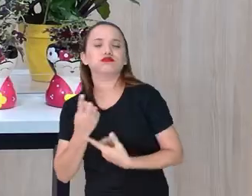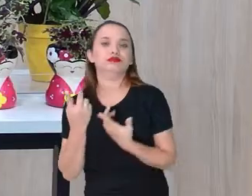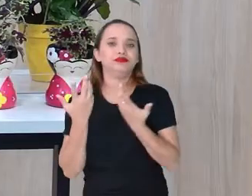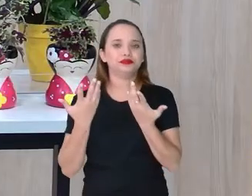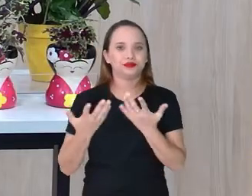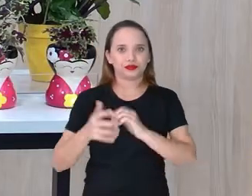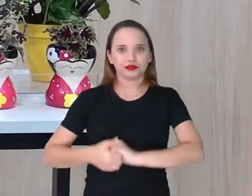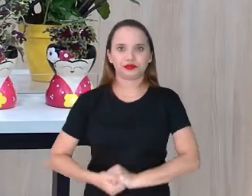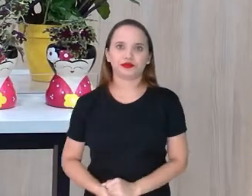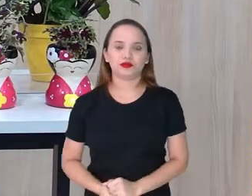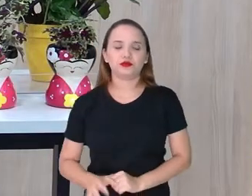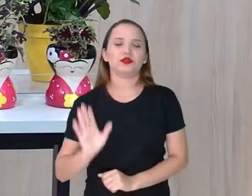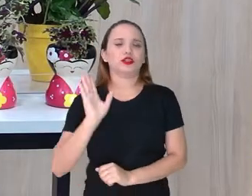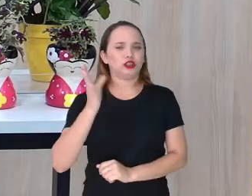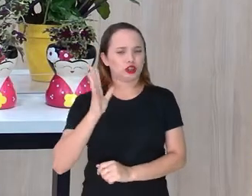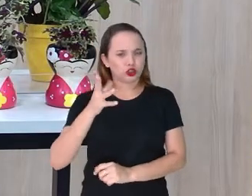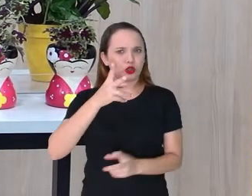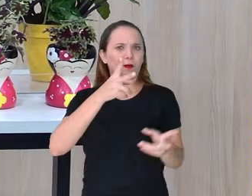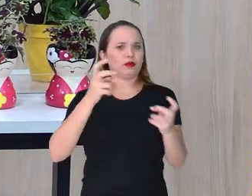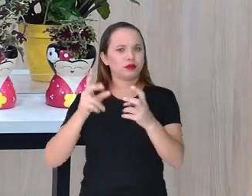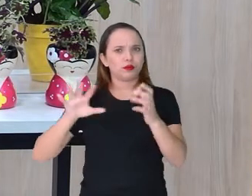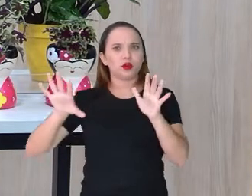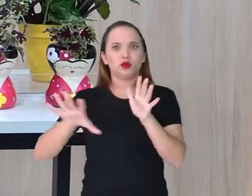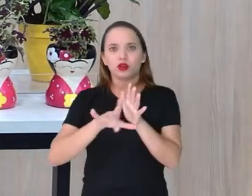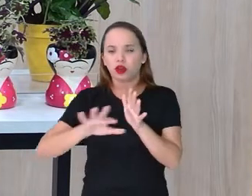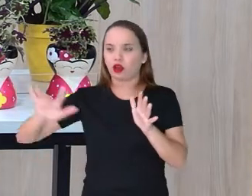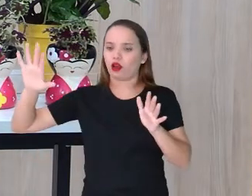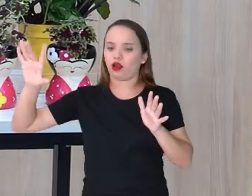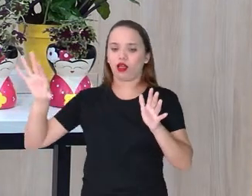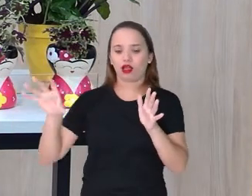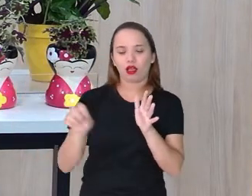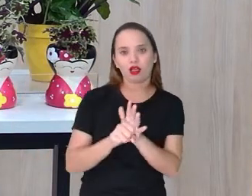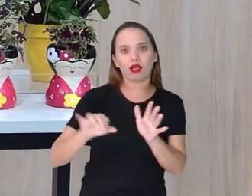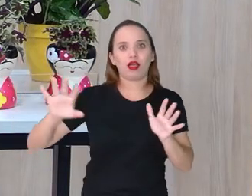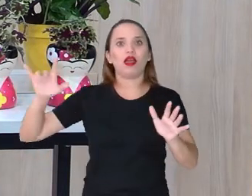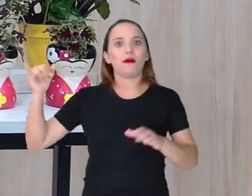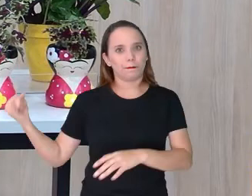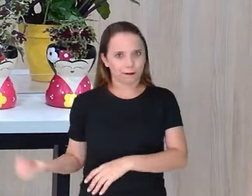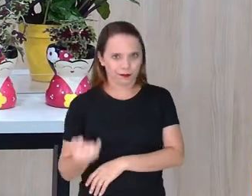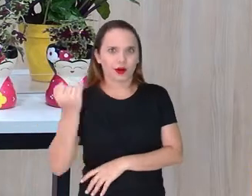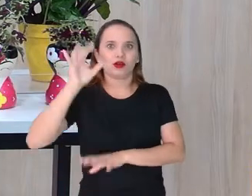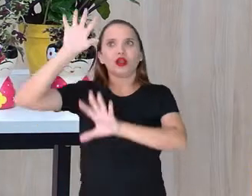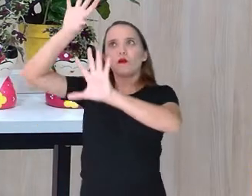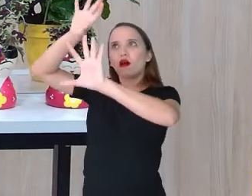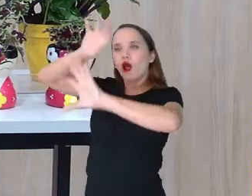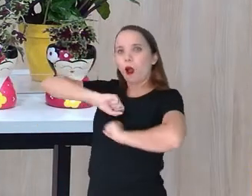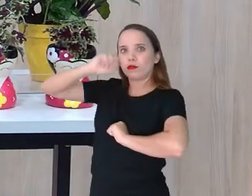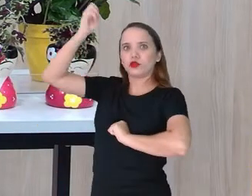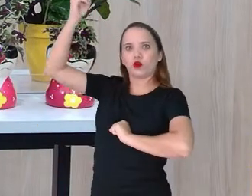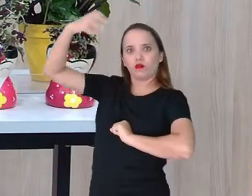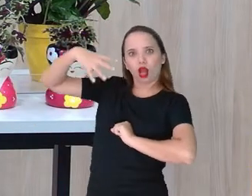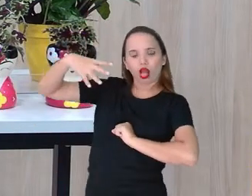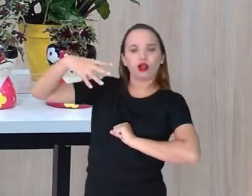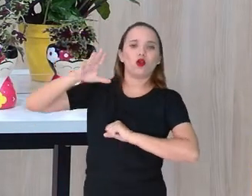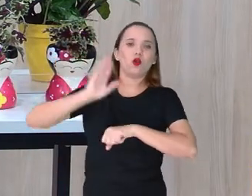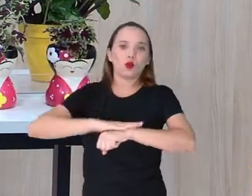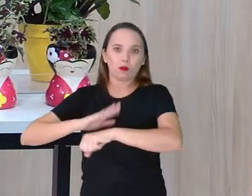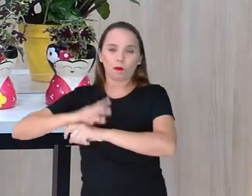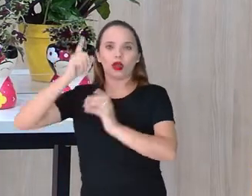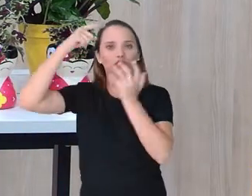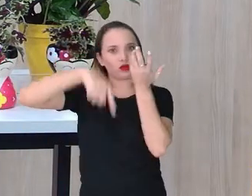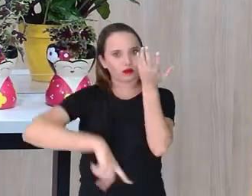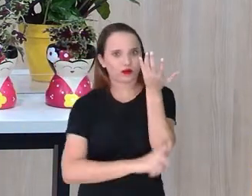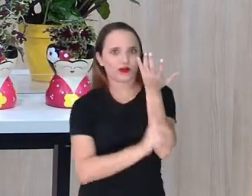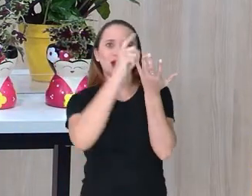viu que a clorofila, ela é muito importante para a absorção da luz solar no momento que a planta está realizando